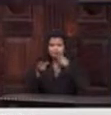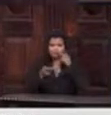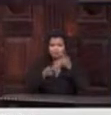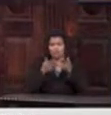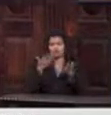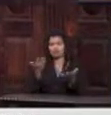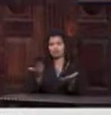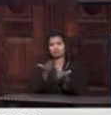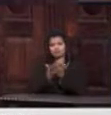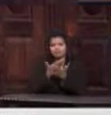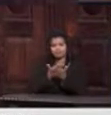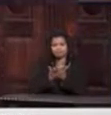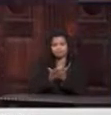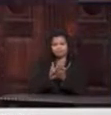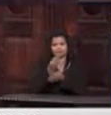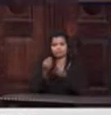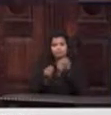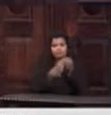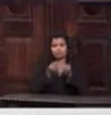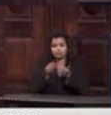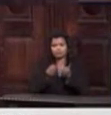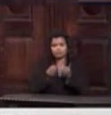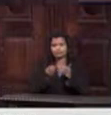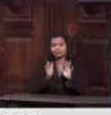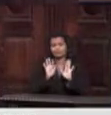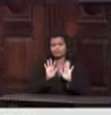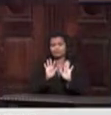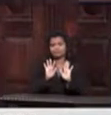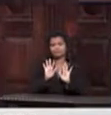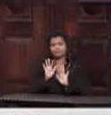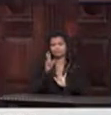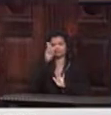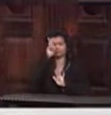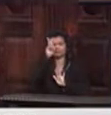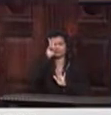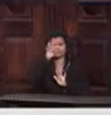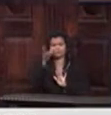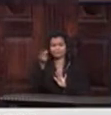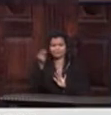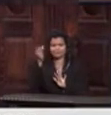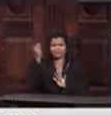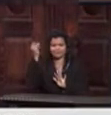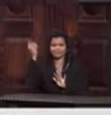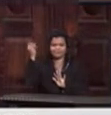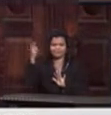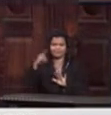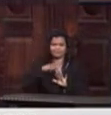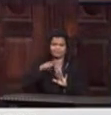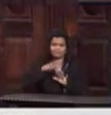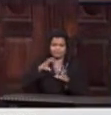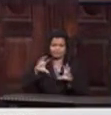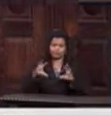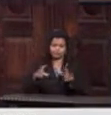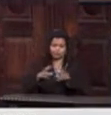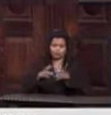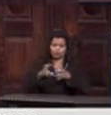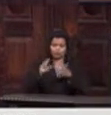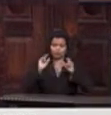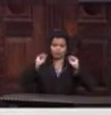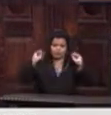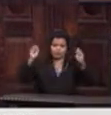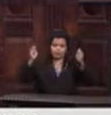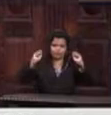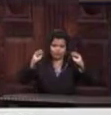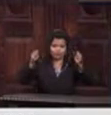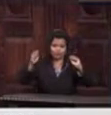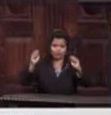relembrar todos esses fatos, mas eu me lembro de gente na rua, fazendo passeata na Rio Branco e dizendo que